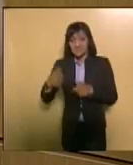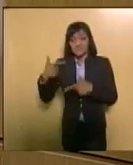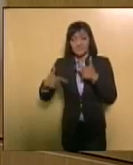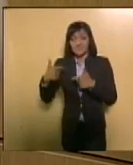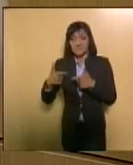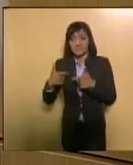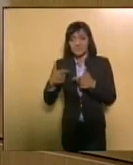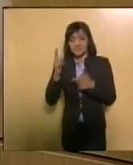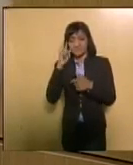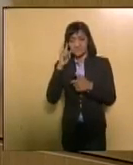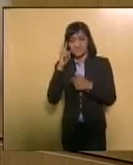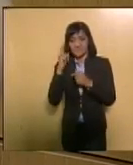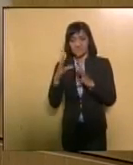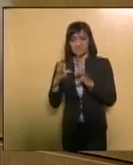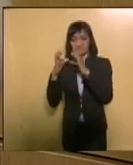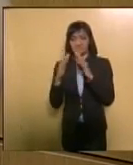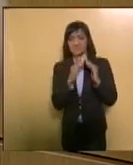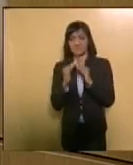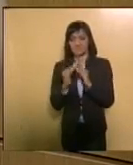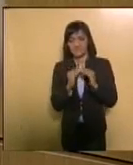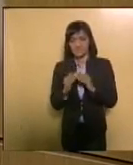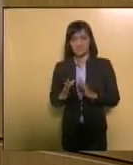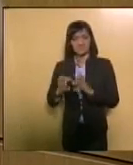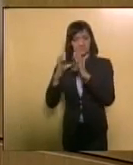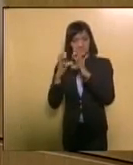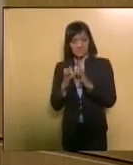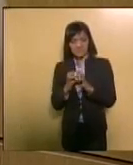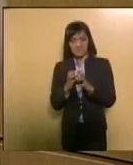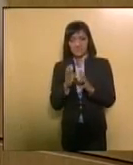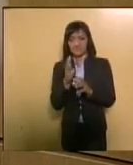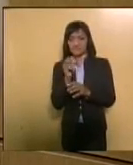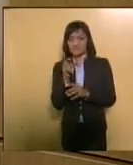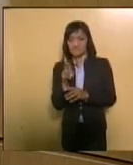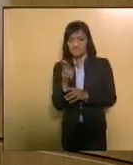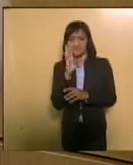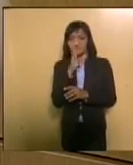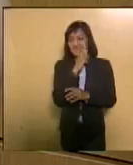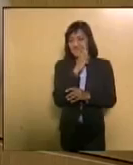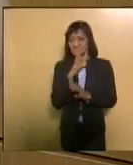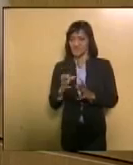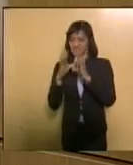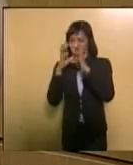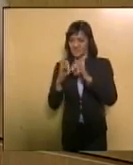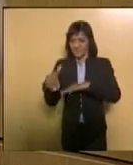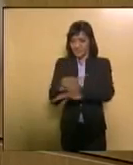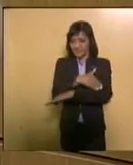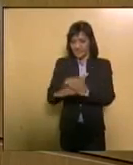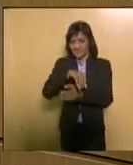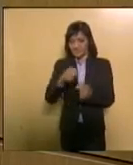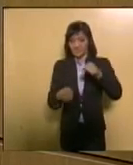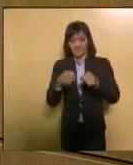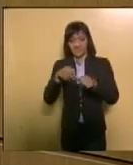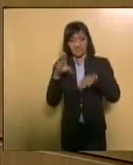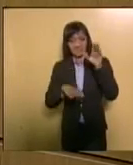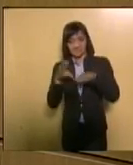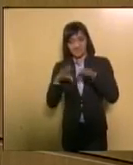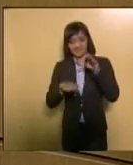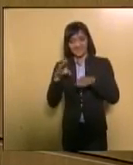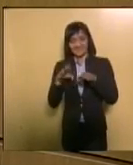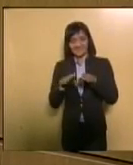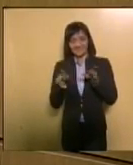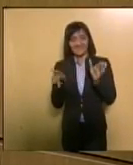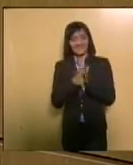dia é briga de vizinho é briga de bar é briga de trânsito muitas vezes a gente frustra expectativas desses